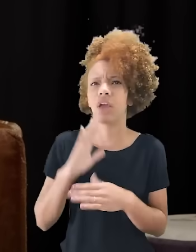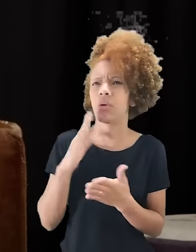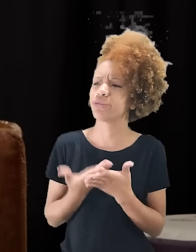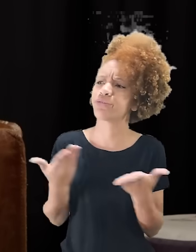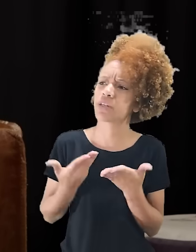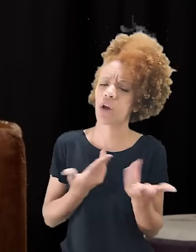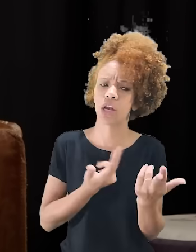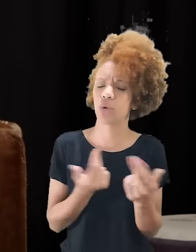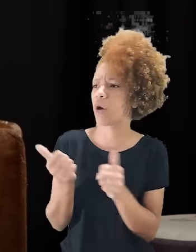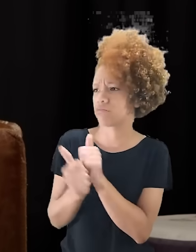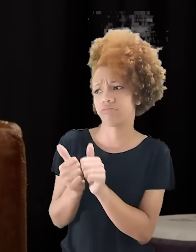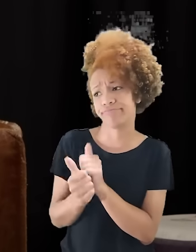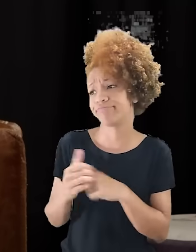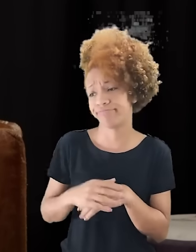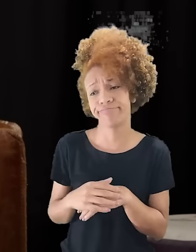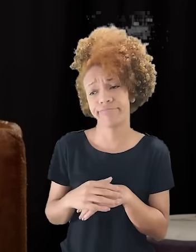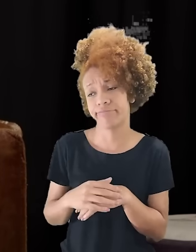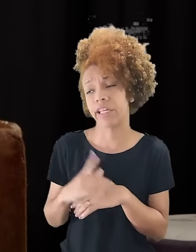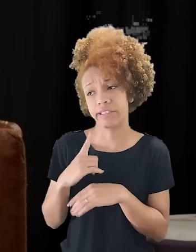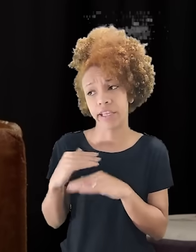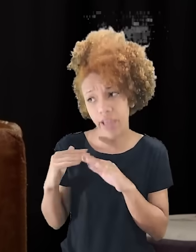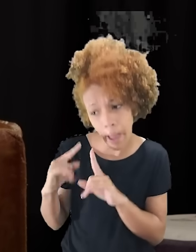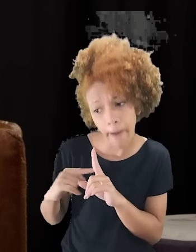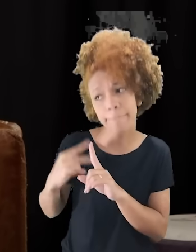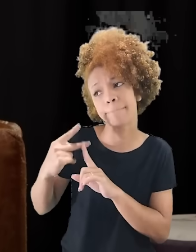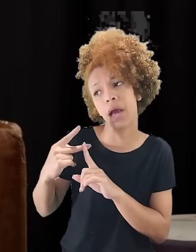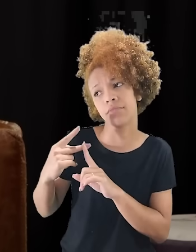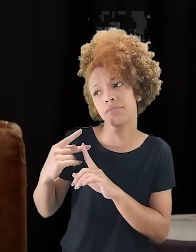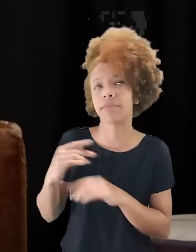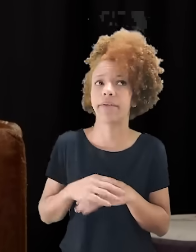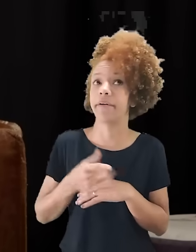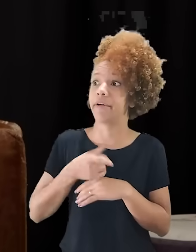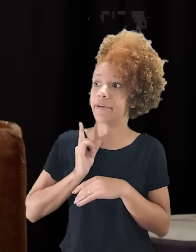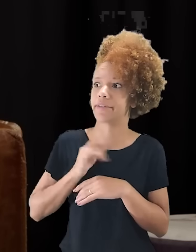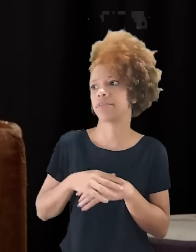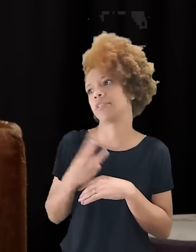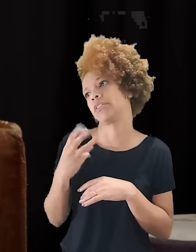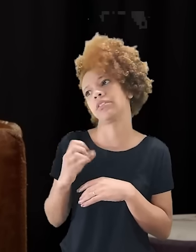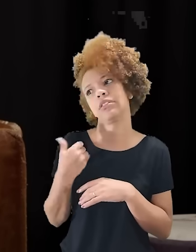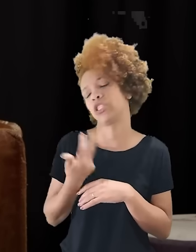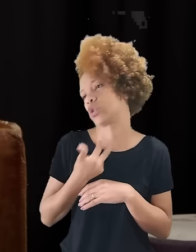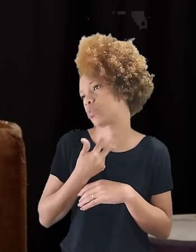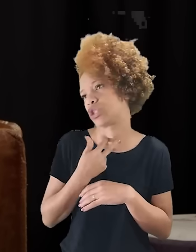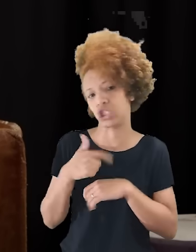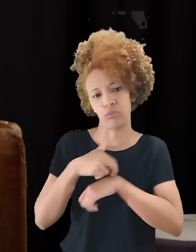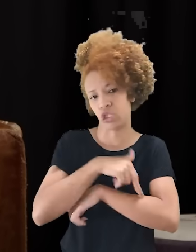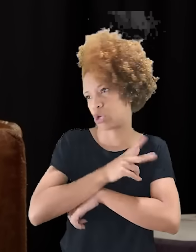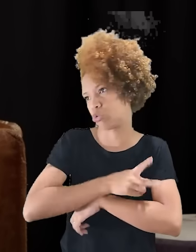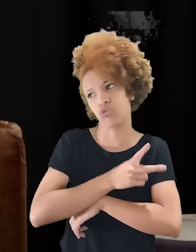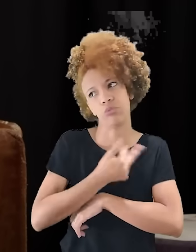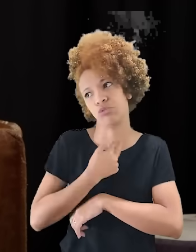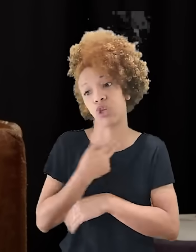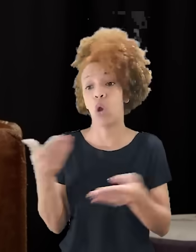que agora tá sendo muito igual a jogador de futebol mesmo tá estendendo a idade antes 30 anos já não podia ser modelo mais hoje